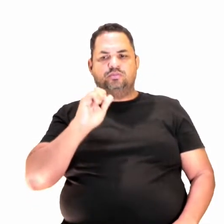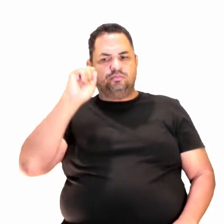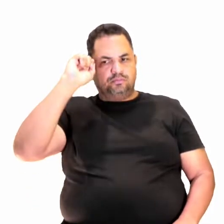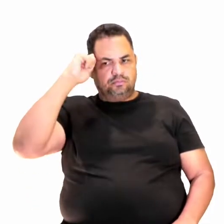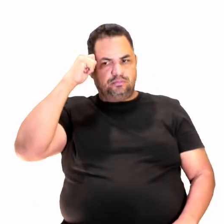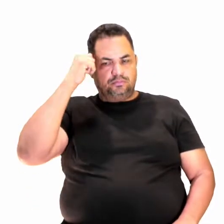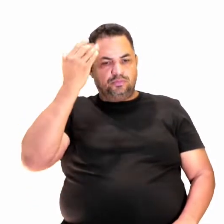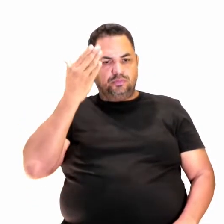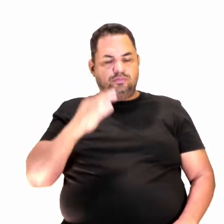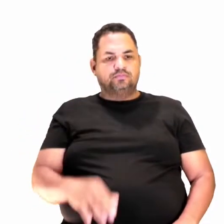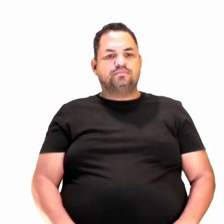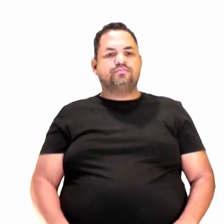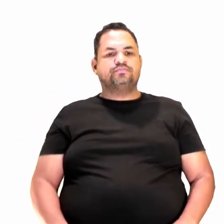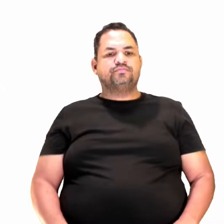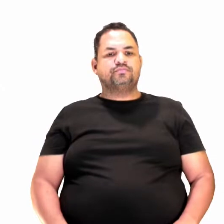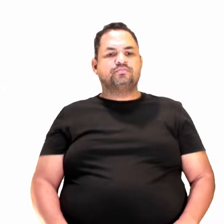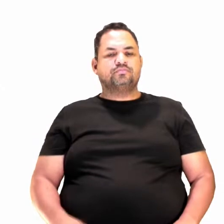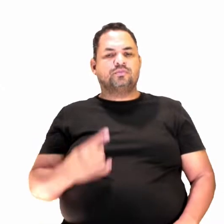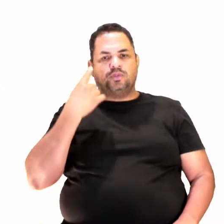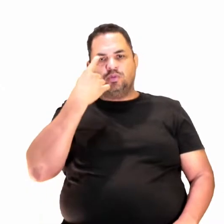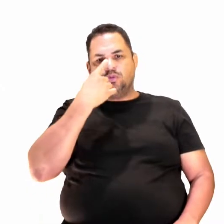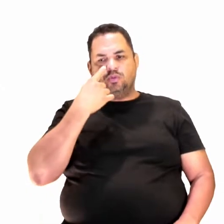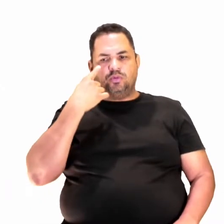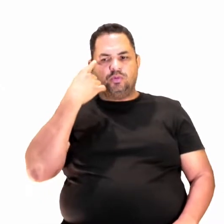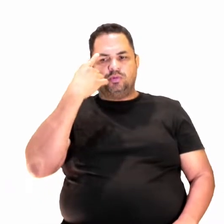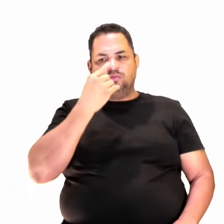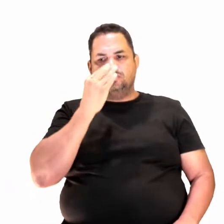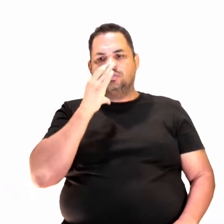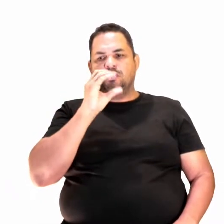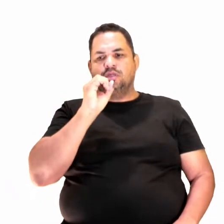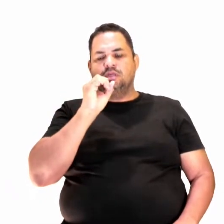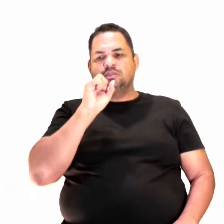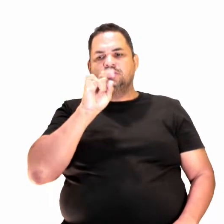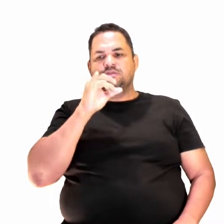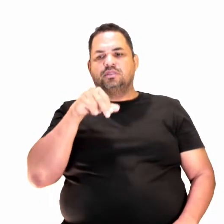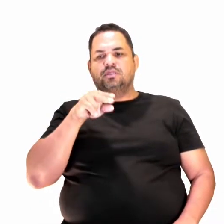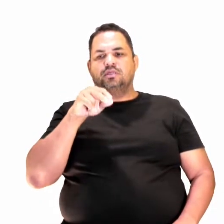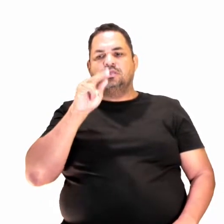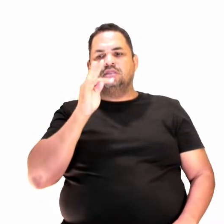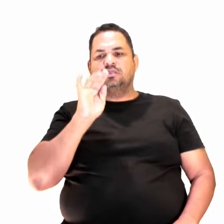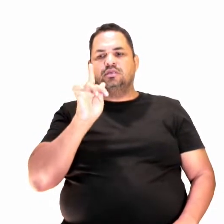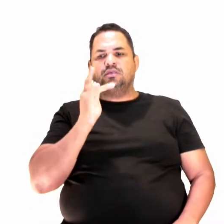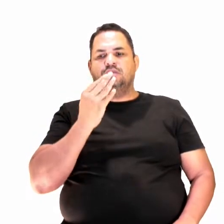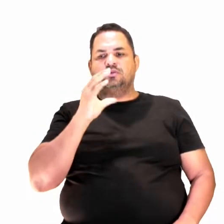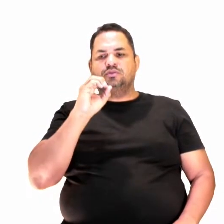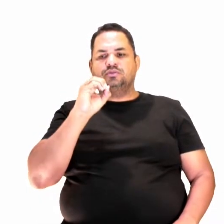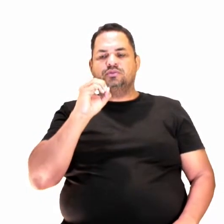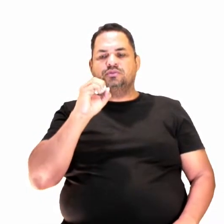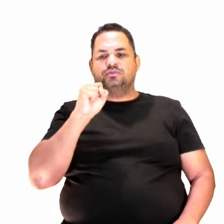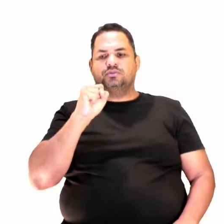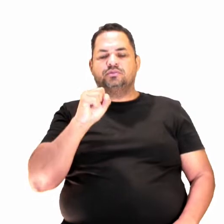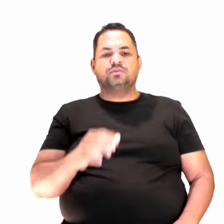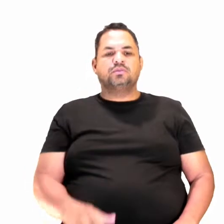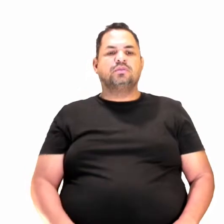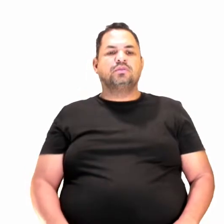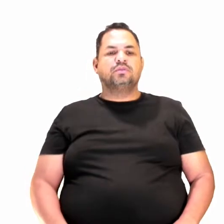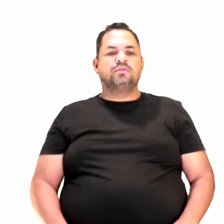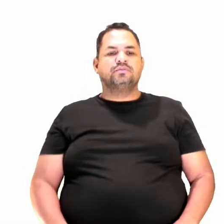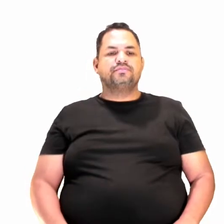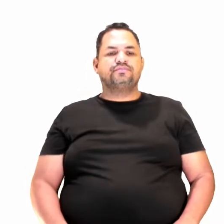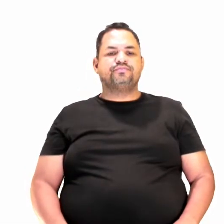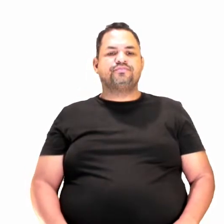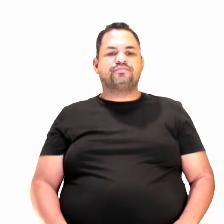questão da altura, né, que é uma pessoa que não é tão alta nem baixa, ela fica lá no medium high. Eu acredito que eu sou medium high. 1,70 ainda não